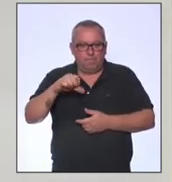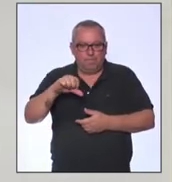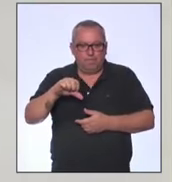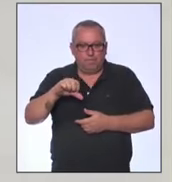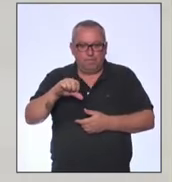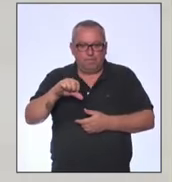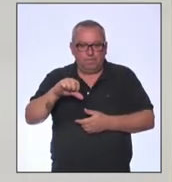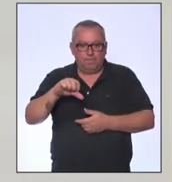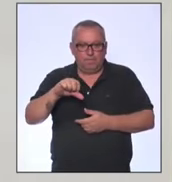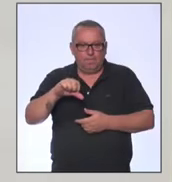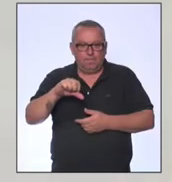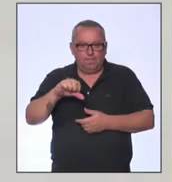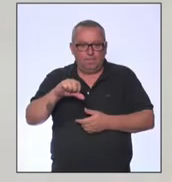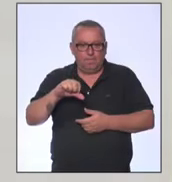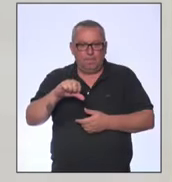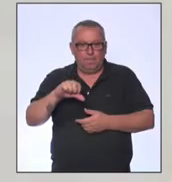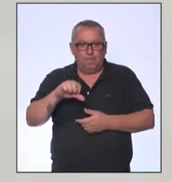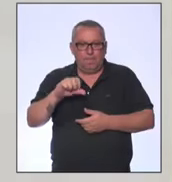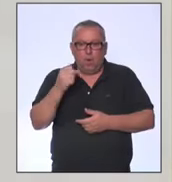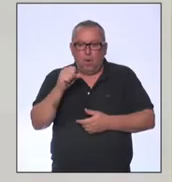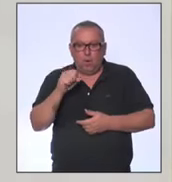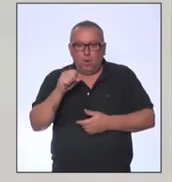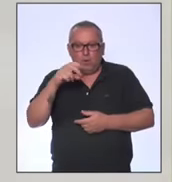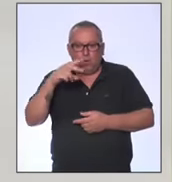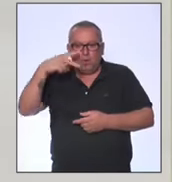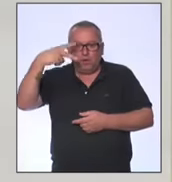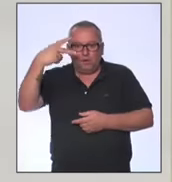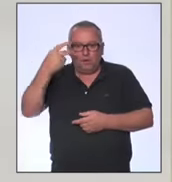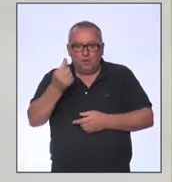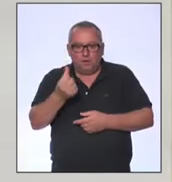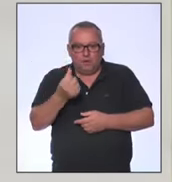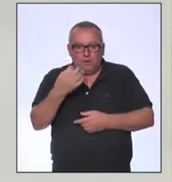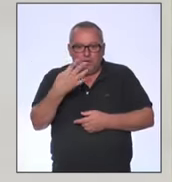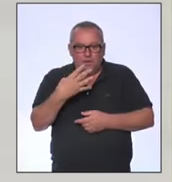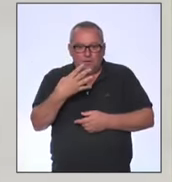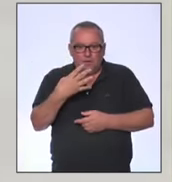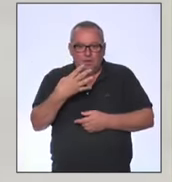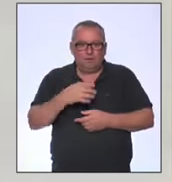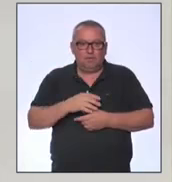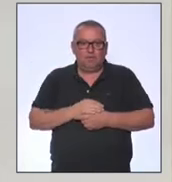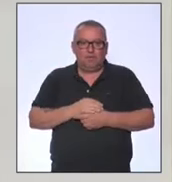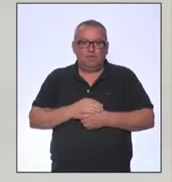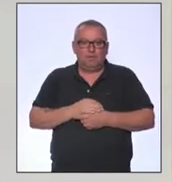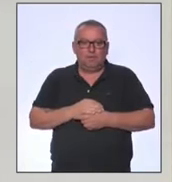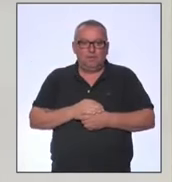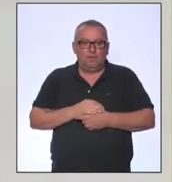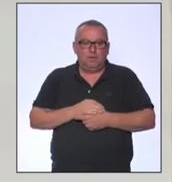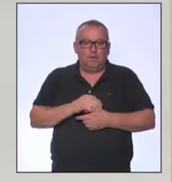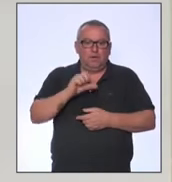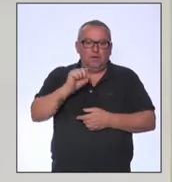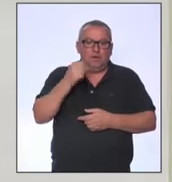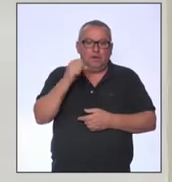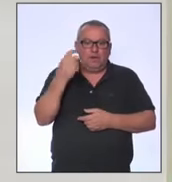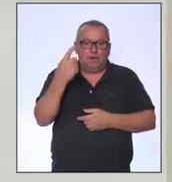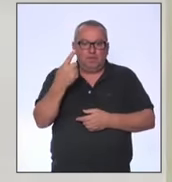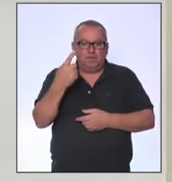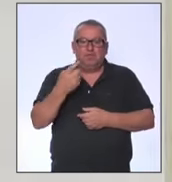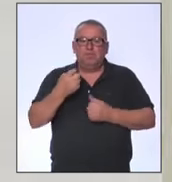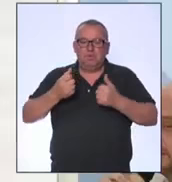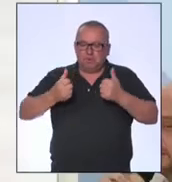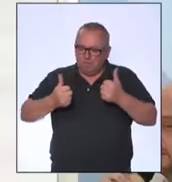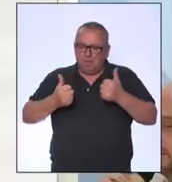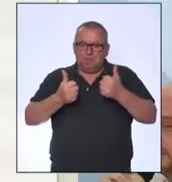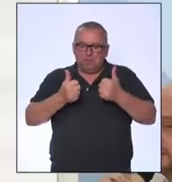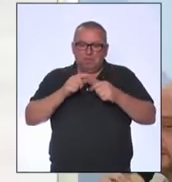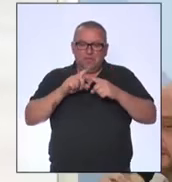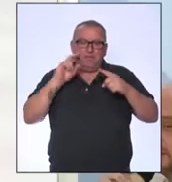49, 8 ao quadrado, se eu não me engano, é 64, Isaac? 64. E 81. Muito bom. Então,